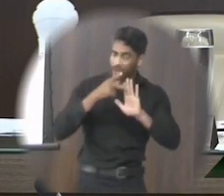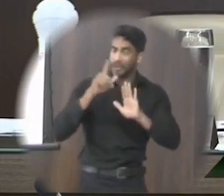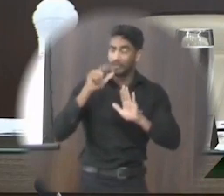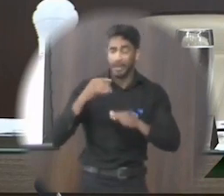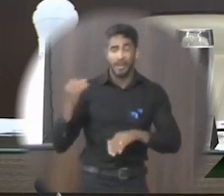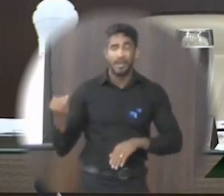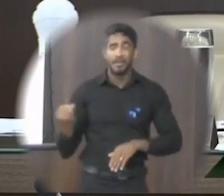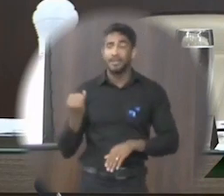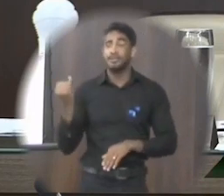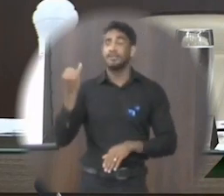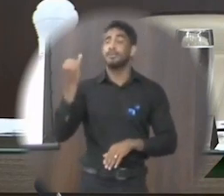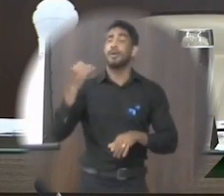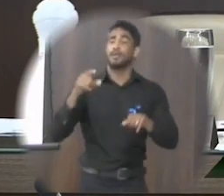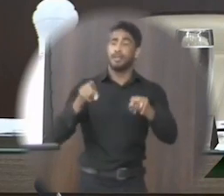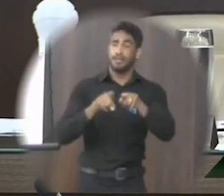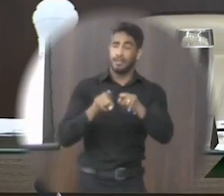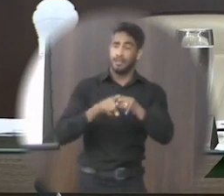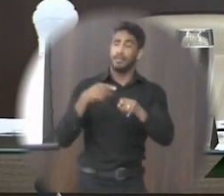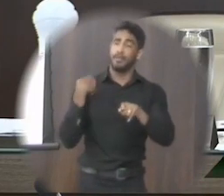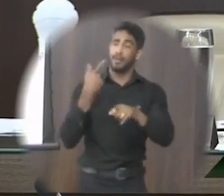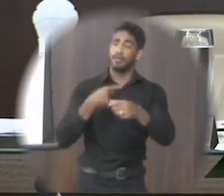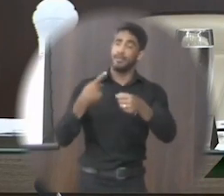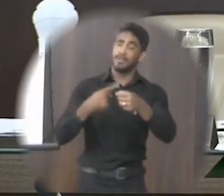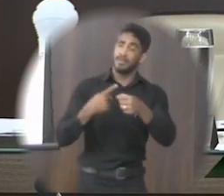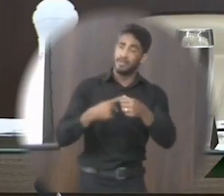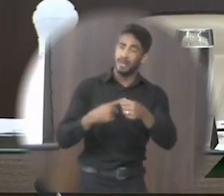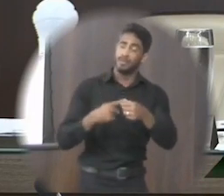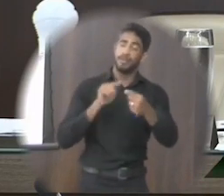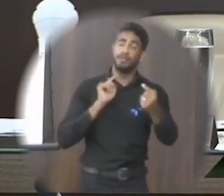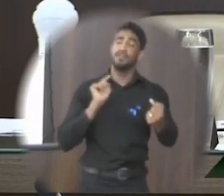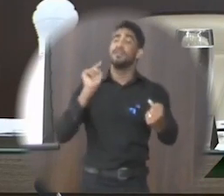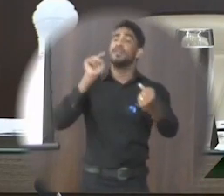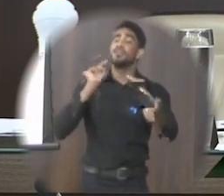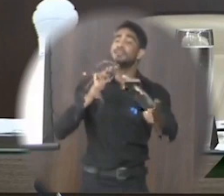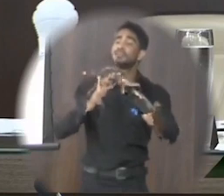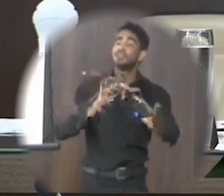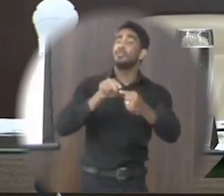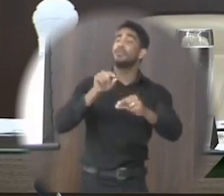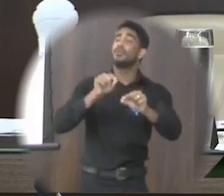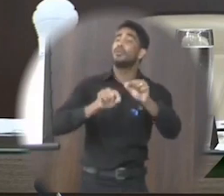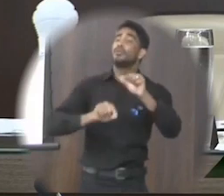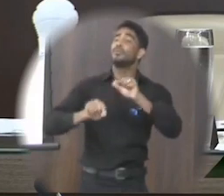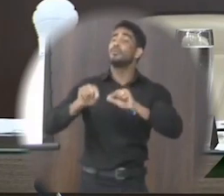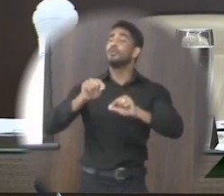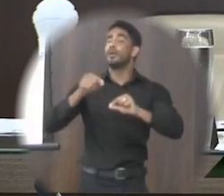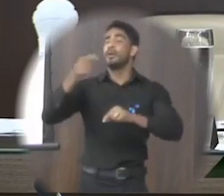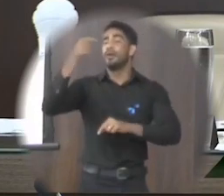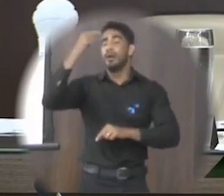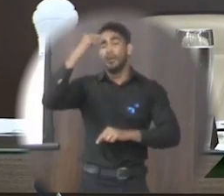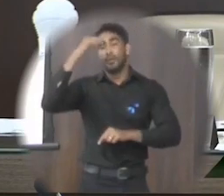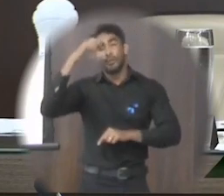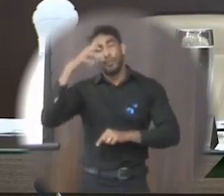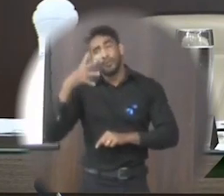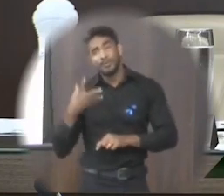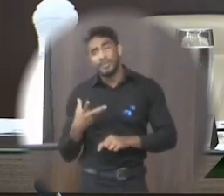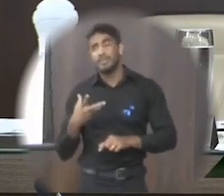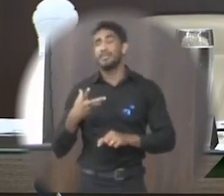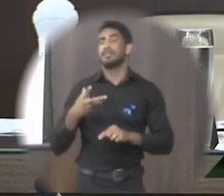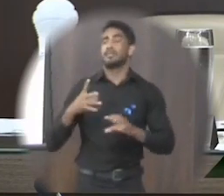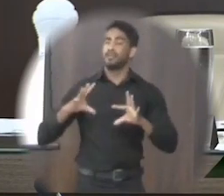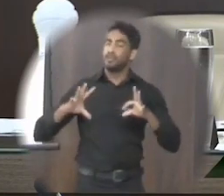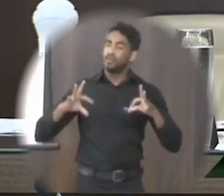grande importância também para a nossa cidade, porque ele vem de encontro à questão da conscientização em âmbito